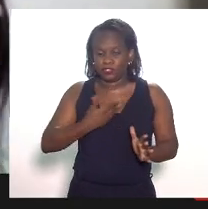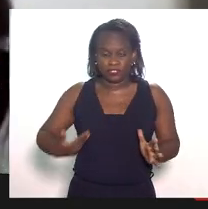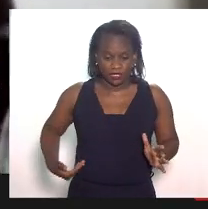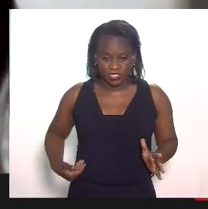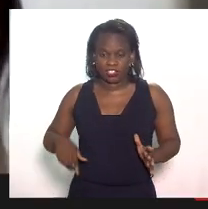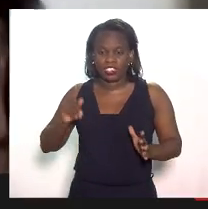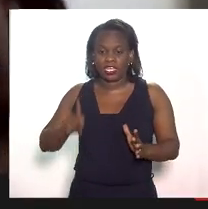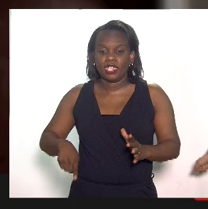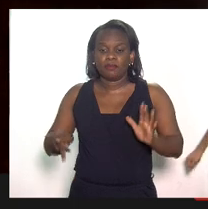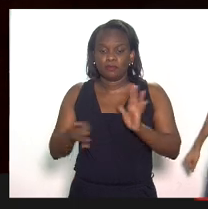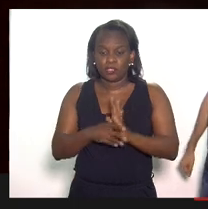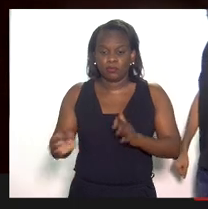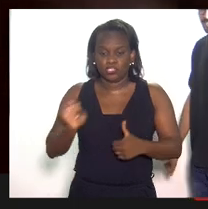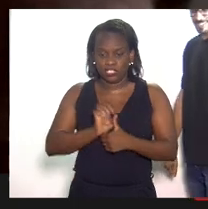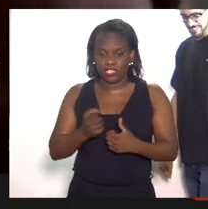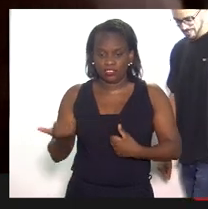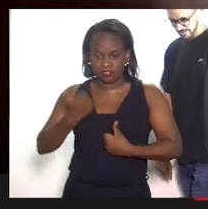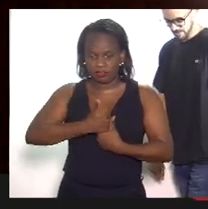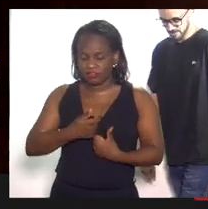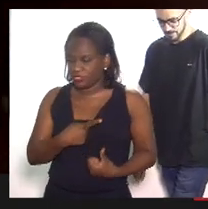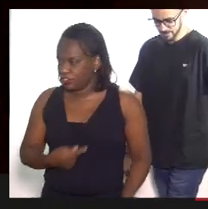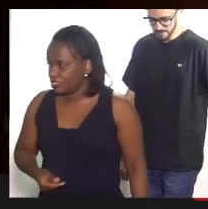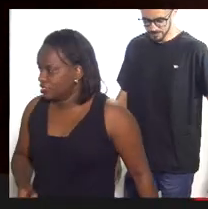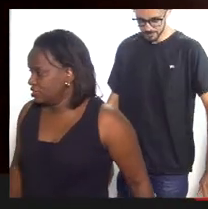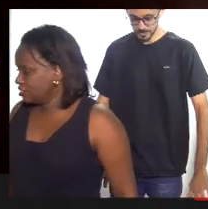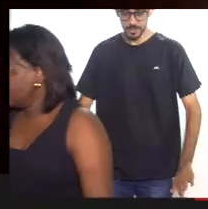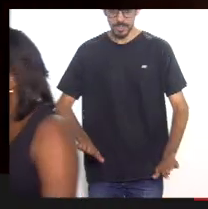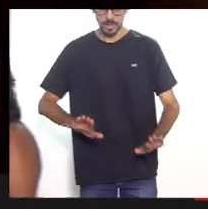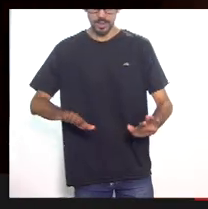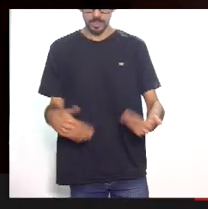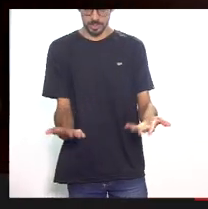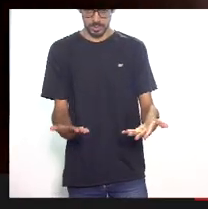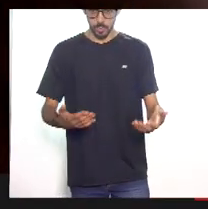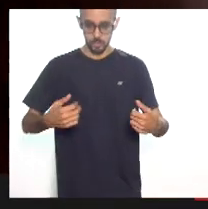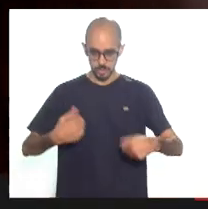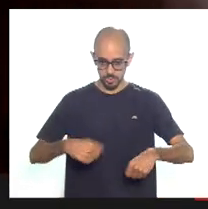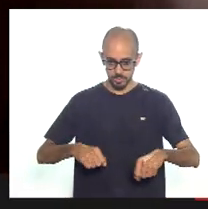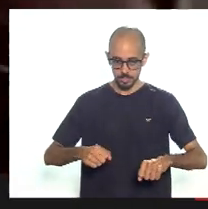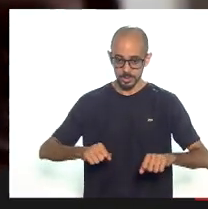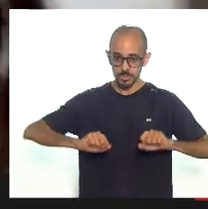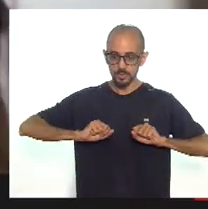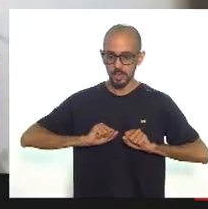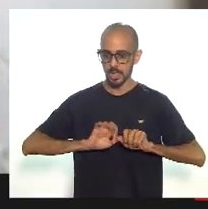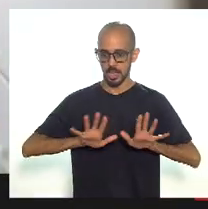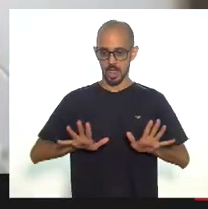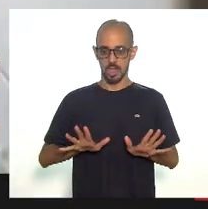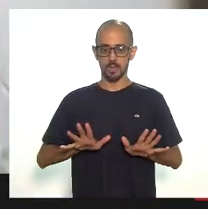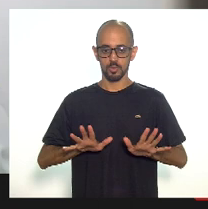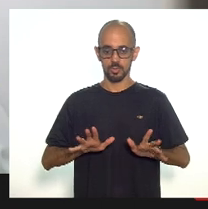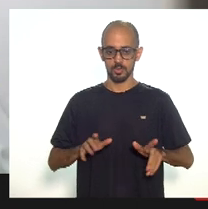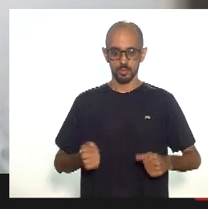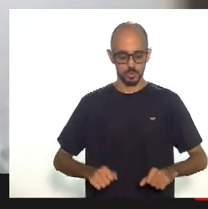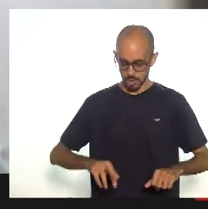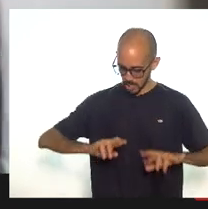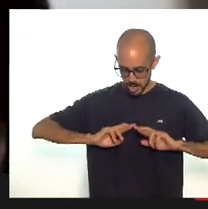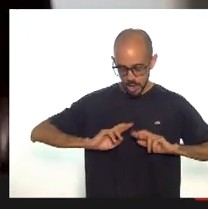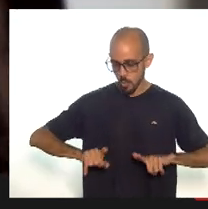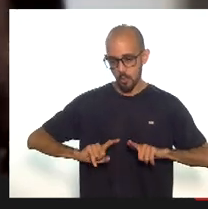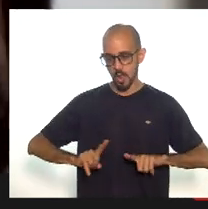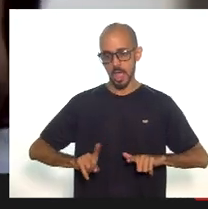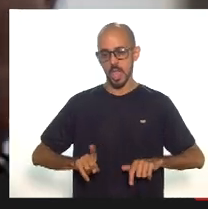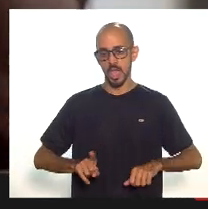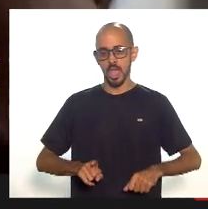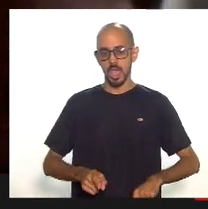uma questão de Estado. Isso tem que ficar bem claro, não é problema Então, nós temos